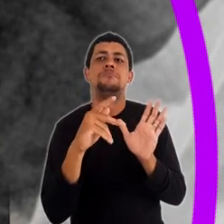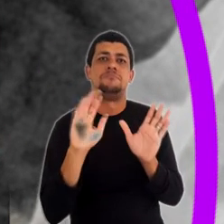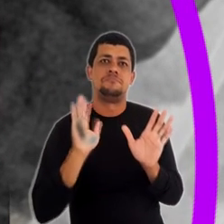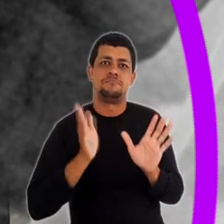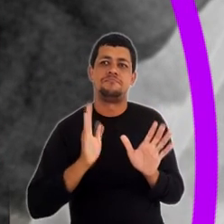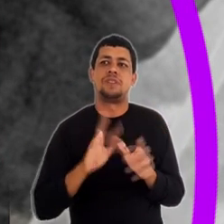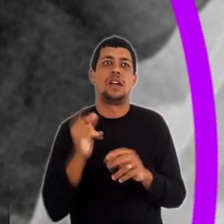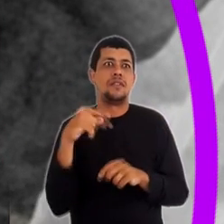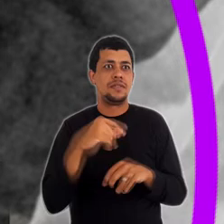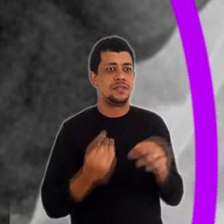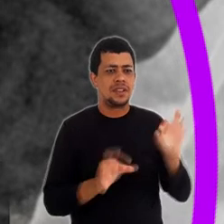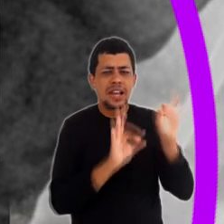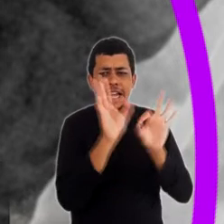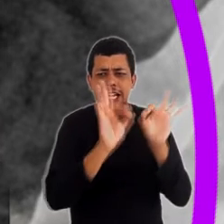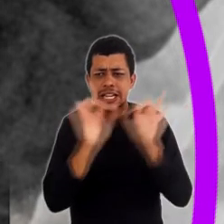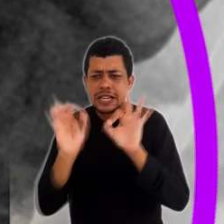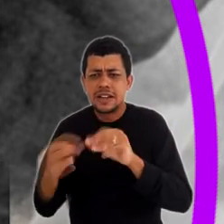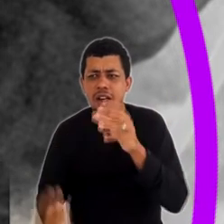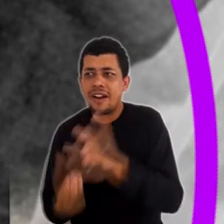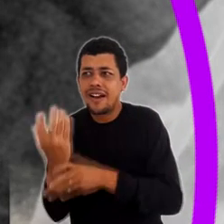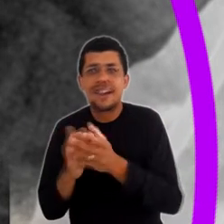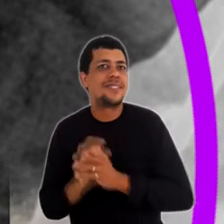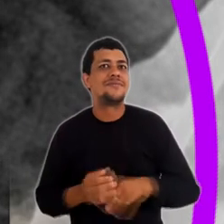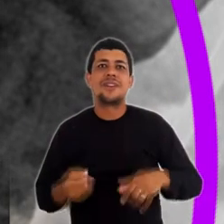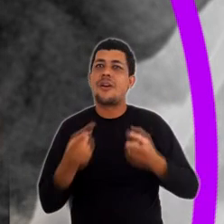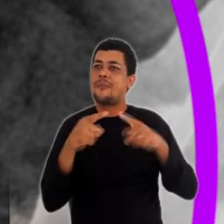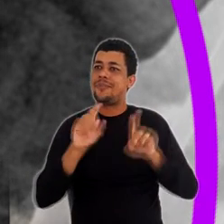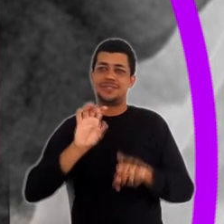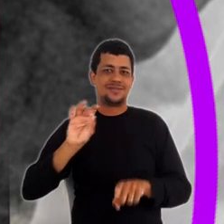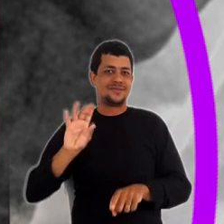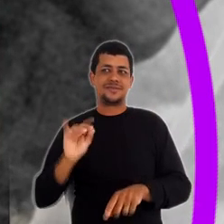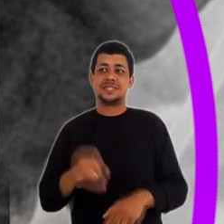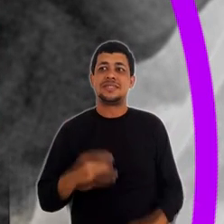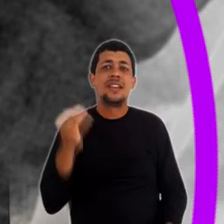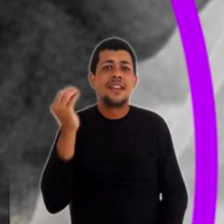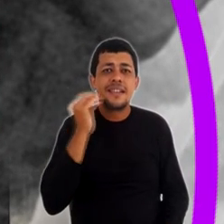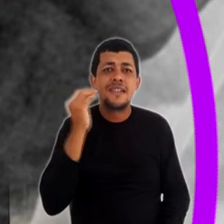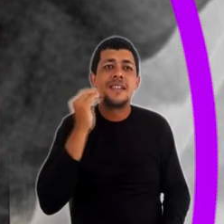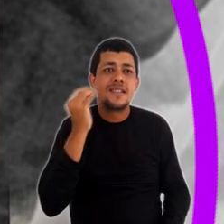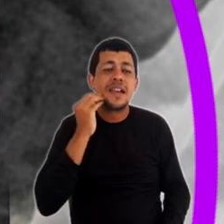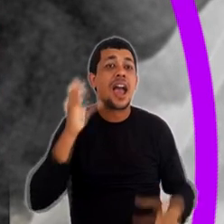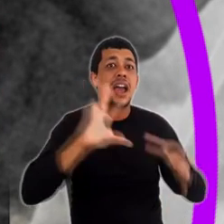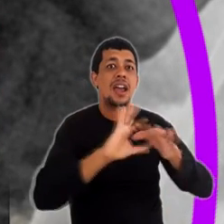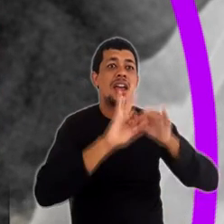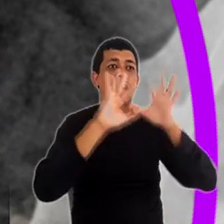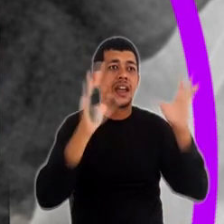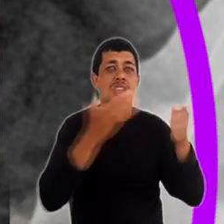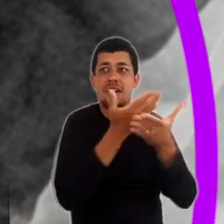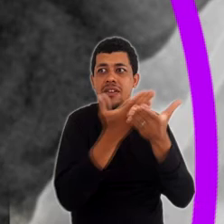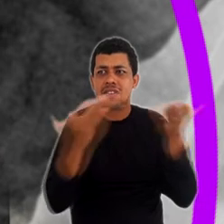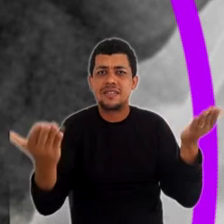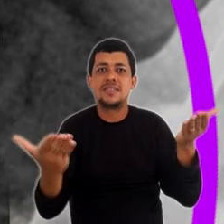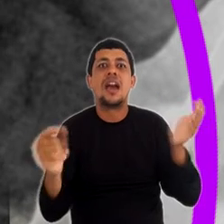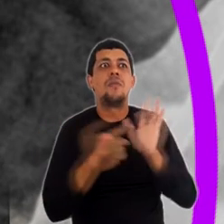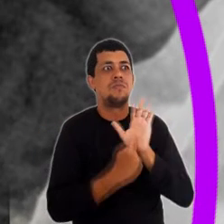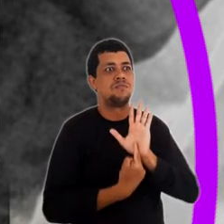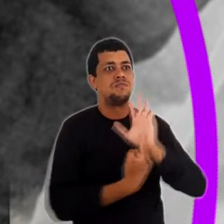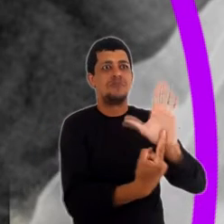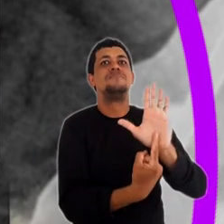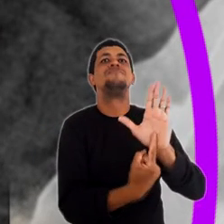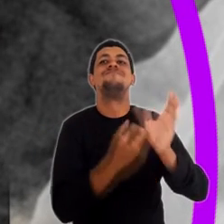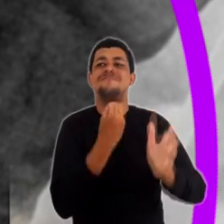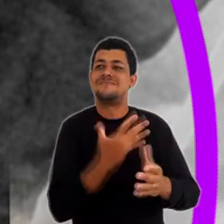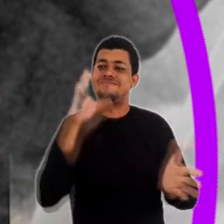pra vocês só passarem a música. Só cantarem lá. E tentou deixar a personalidade de vocês bem